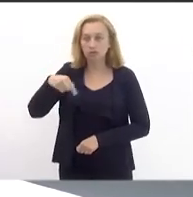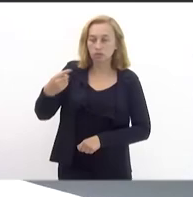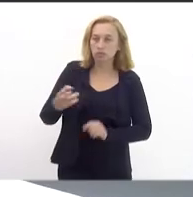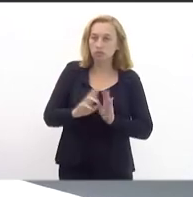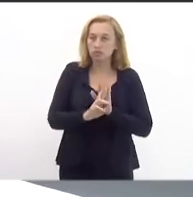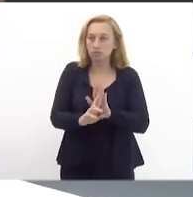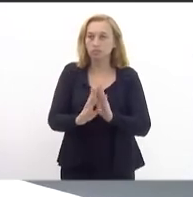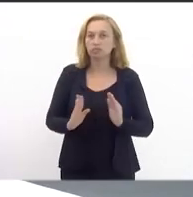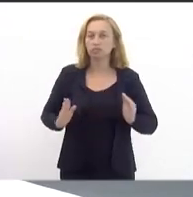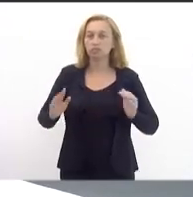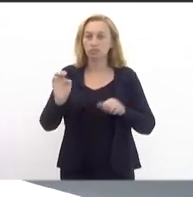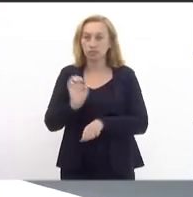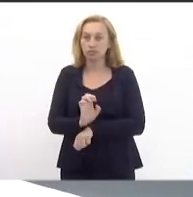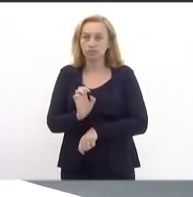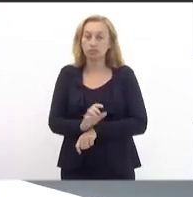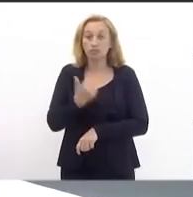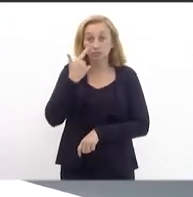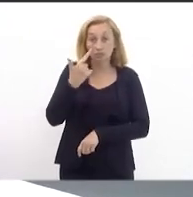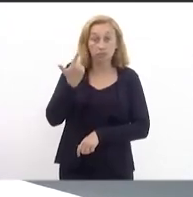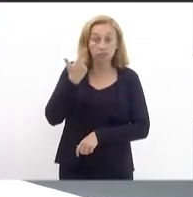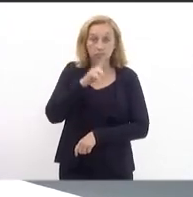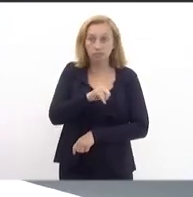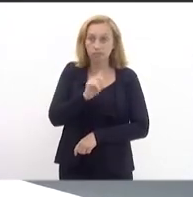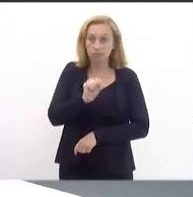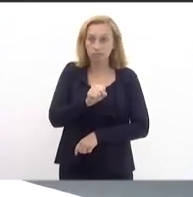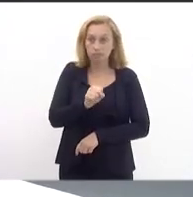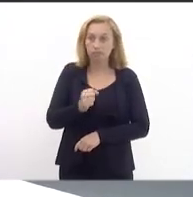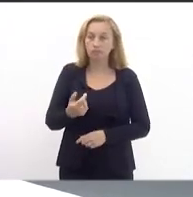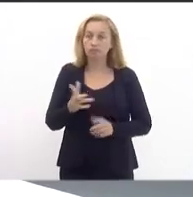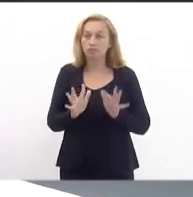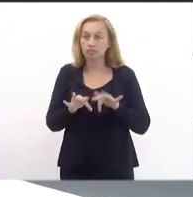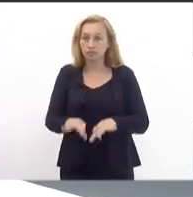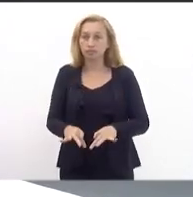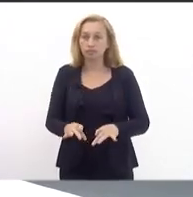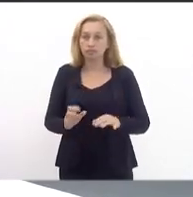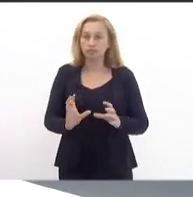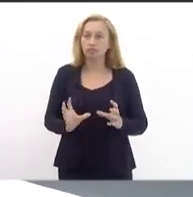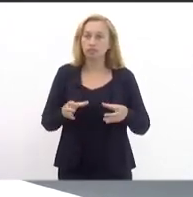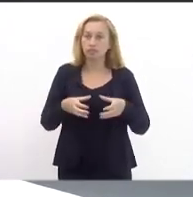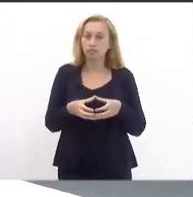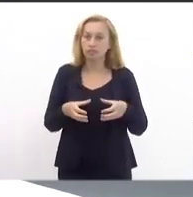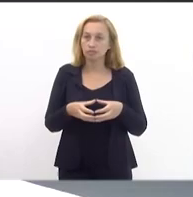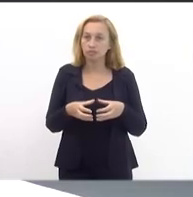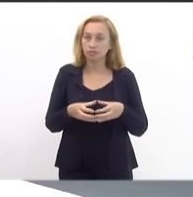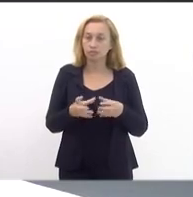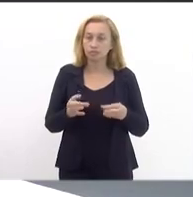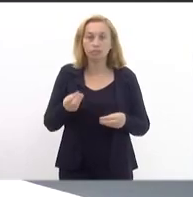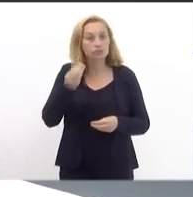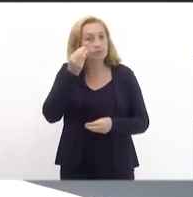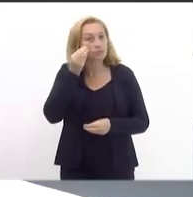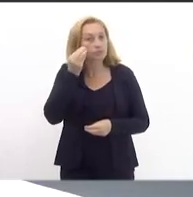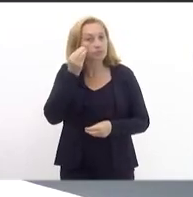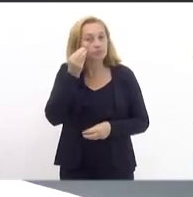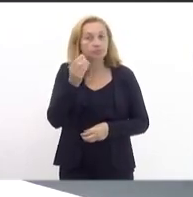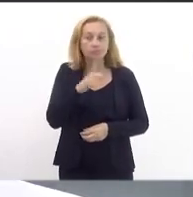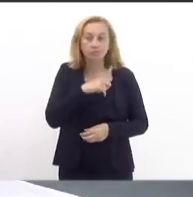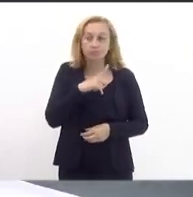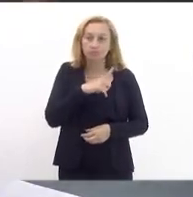Estado, e vamos ver se nós conseguimos, né, no final dessa comissão parlamentar de inquérito, dar oportunidade ao usuário